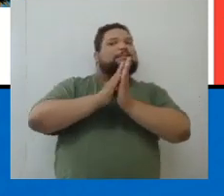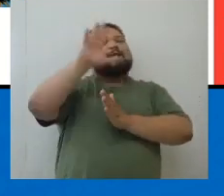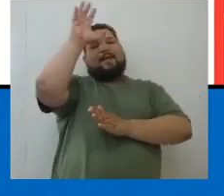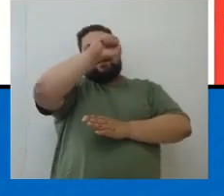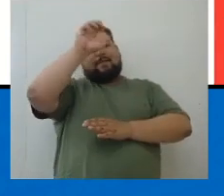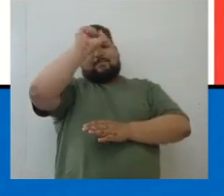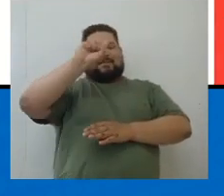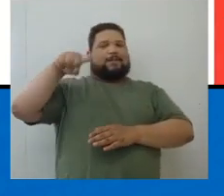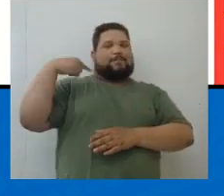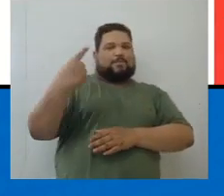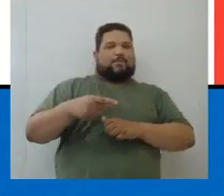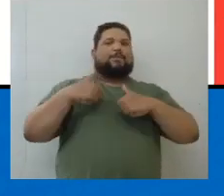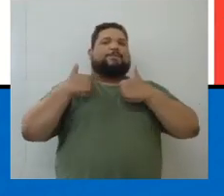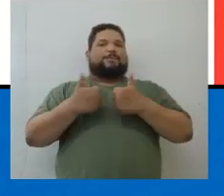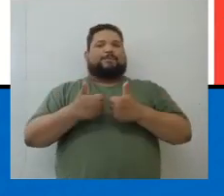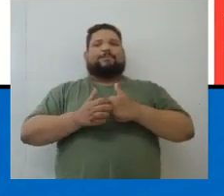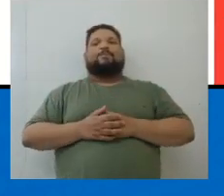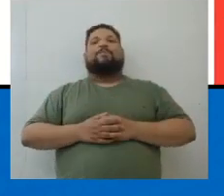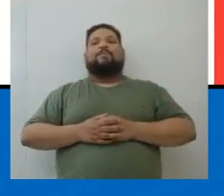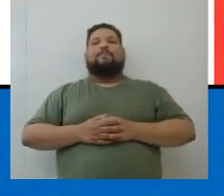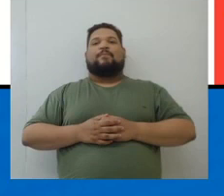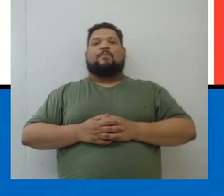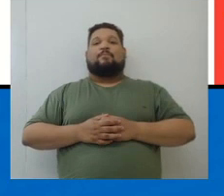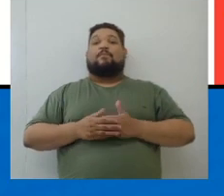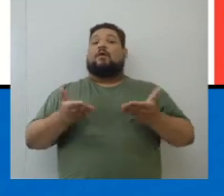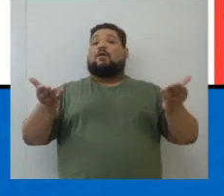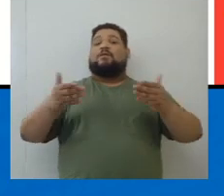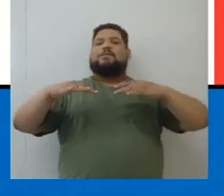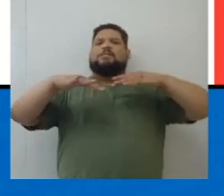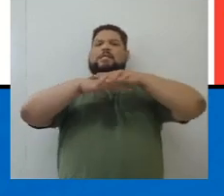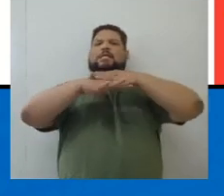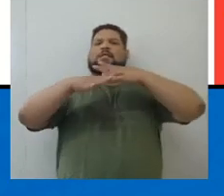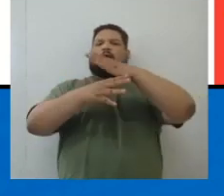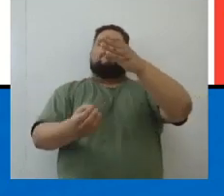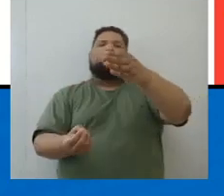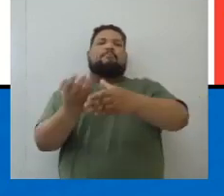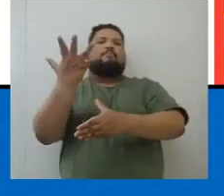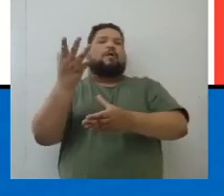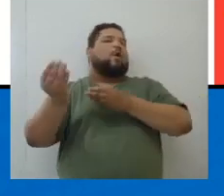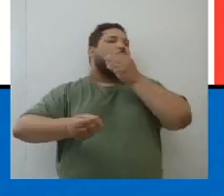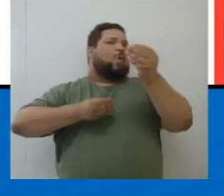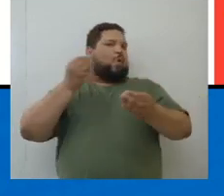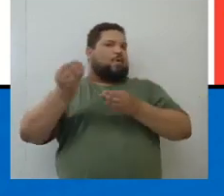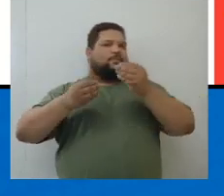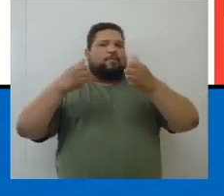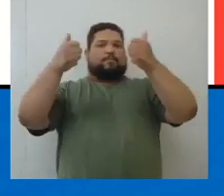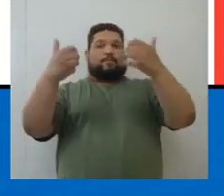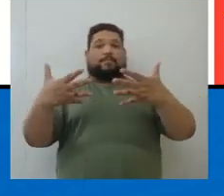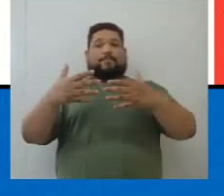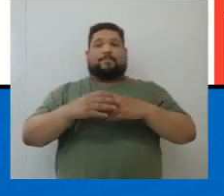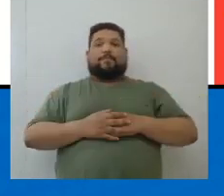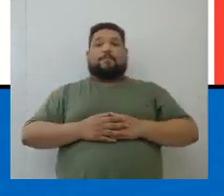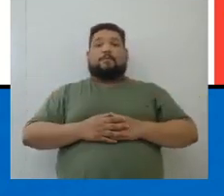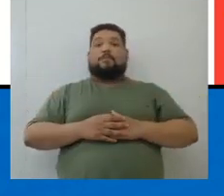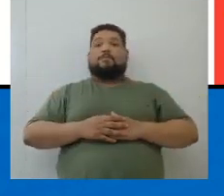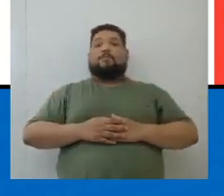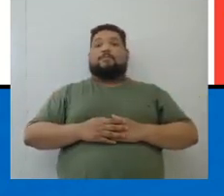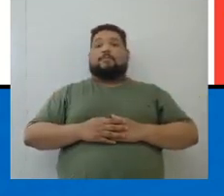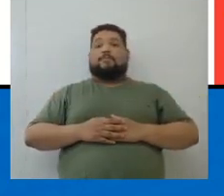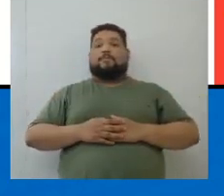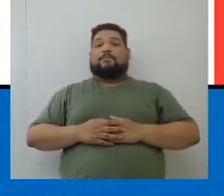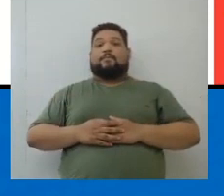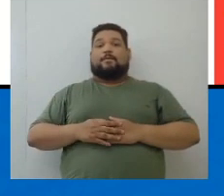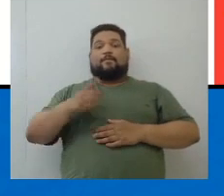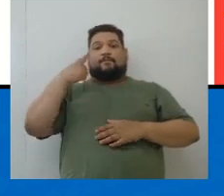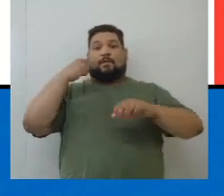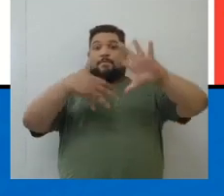isso depois. Mas vamos falar sobre a origem das cidades. Pessoal, as primeiras cidades, e aí abre um